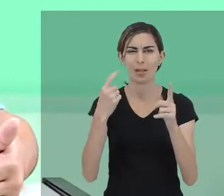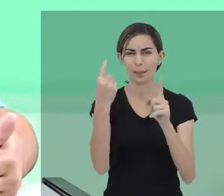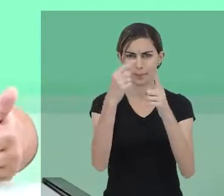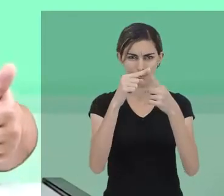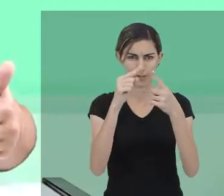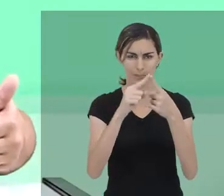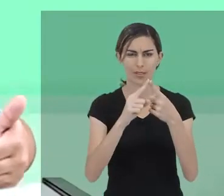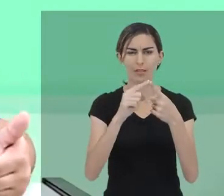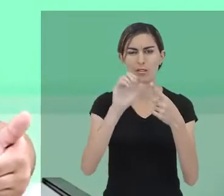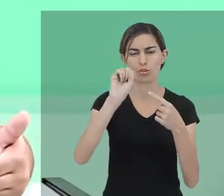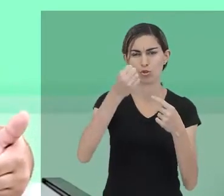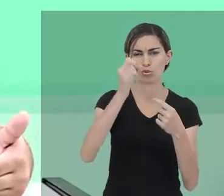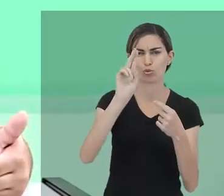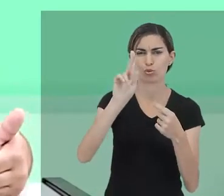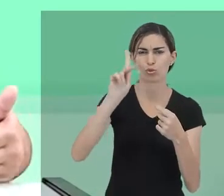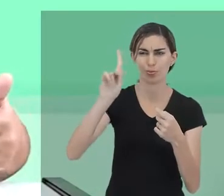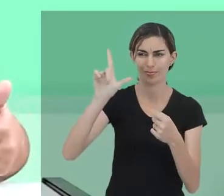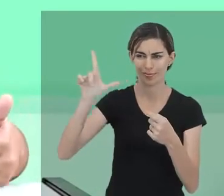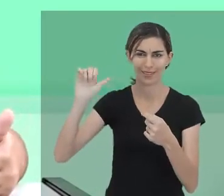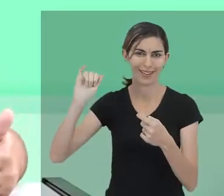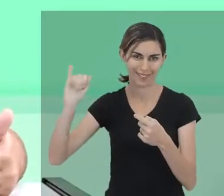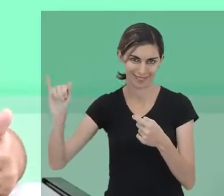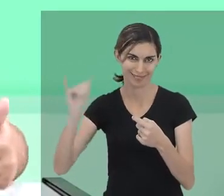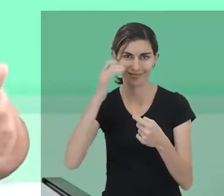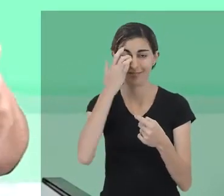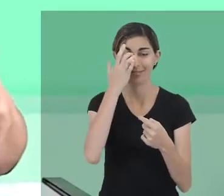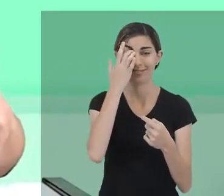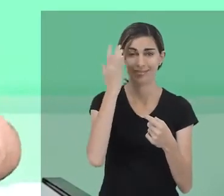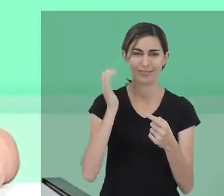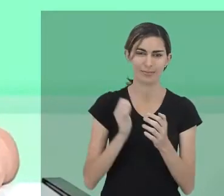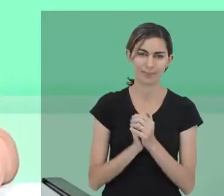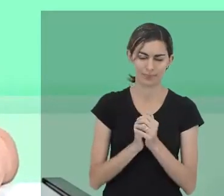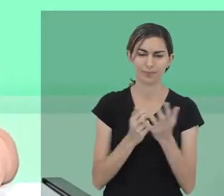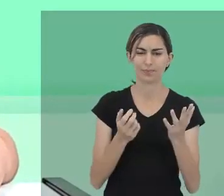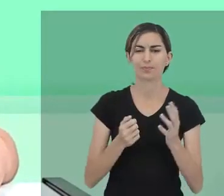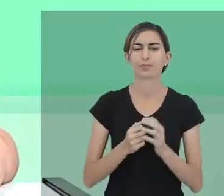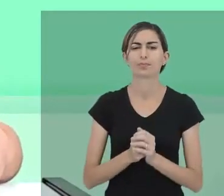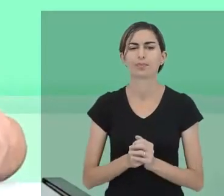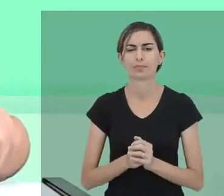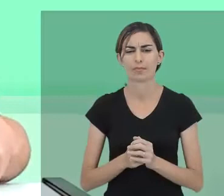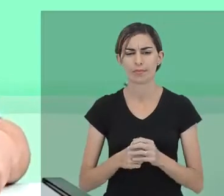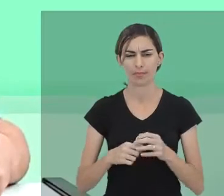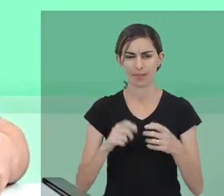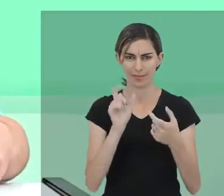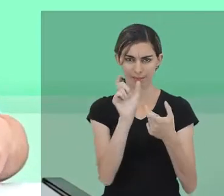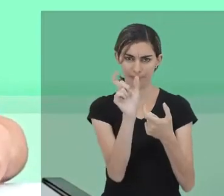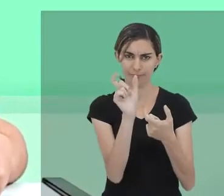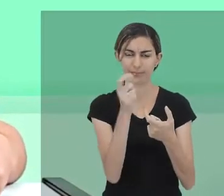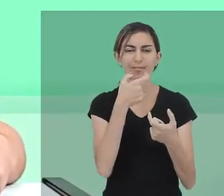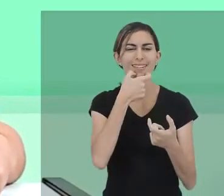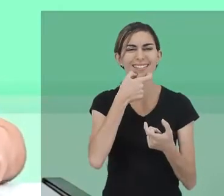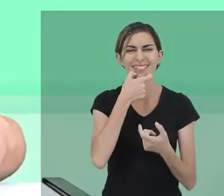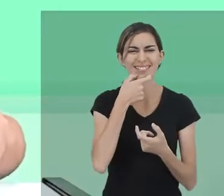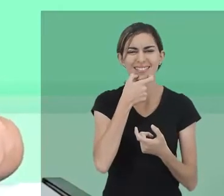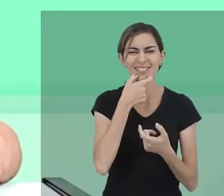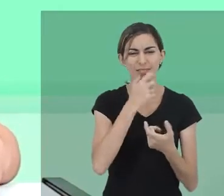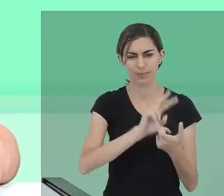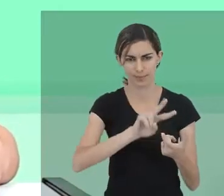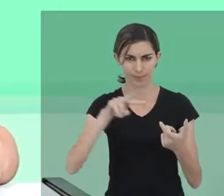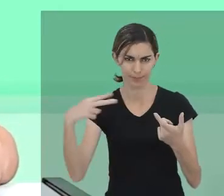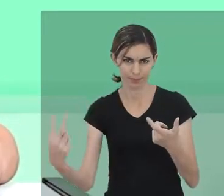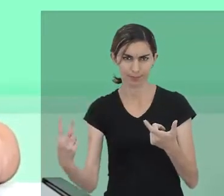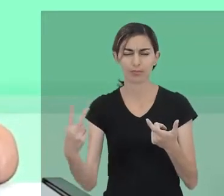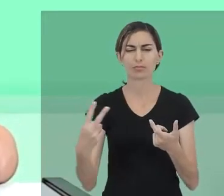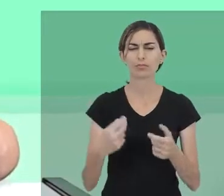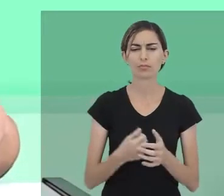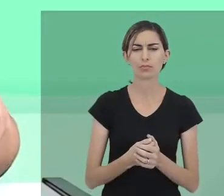que a gente tem lá, Supply Chain Manager. Supply Chain